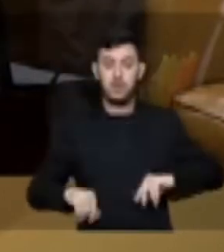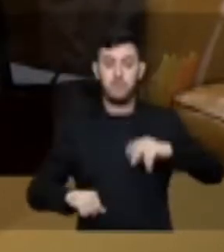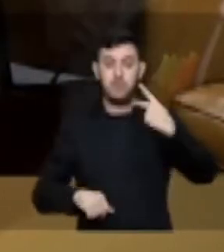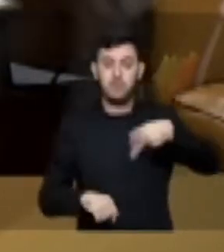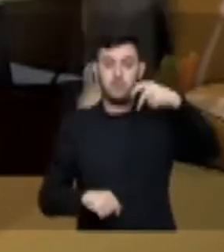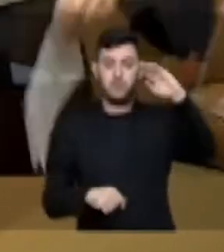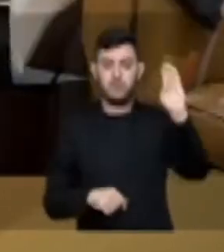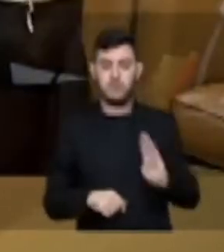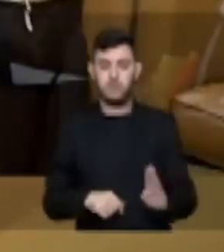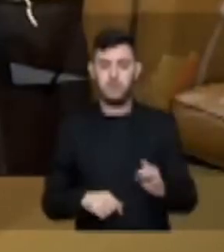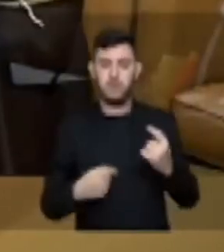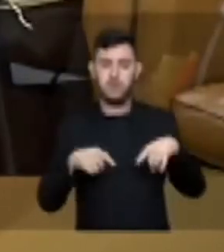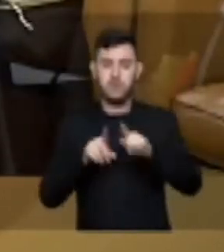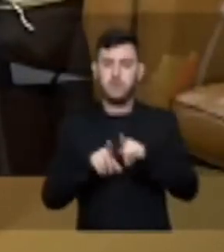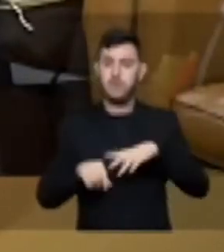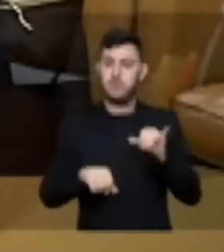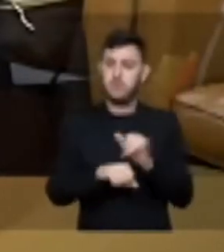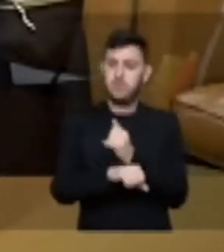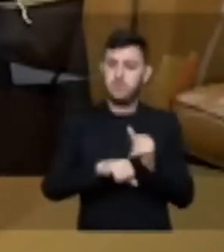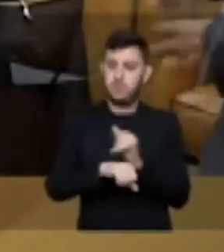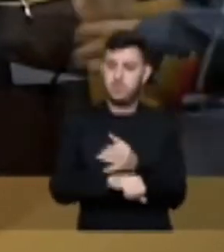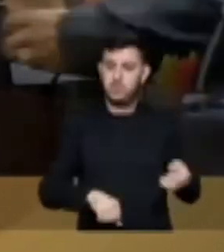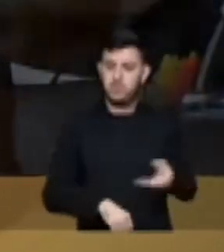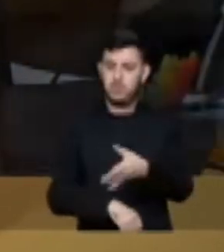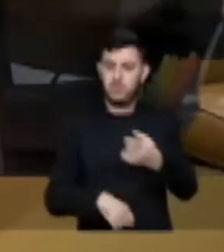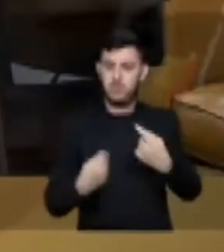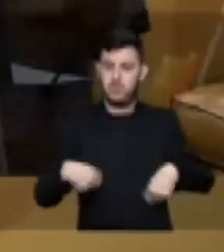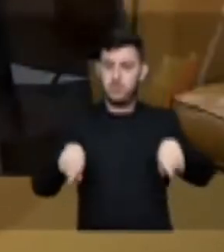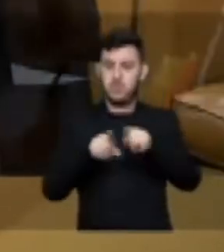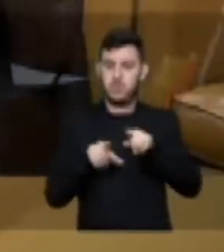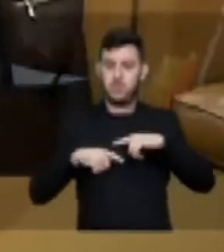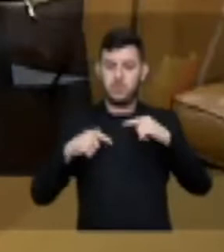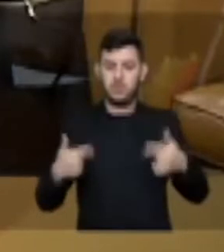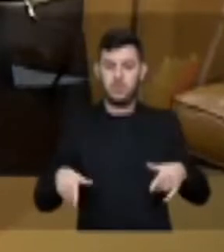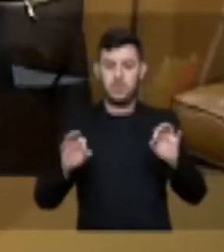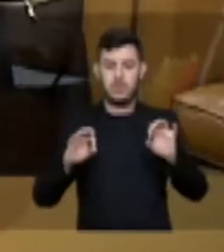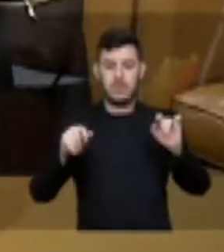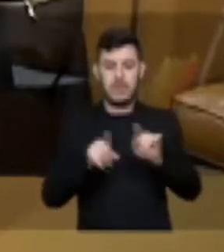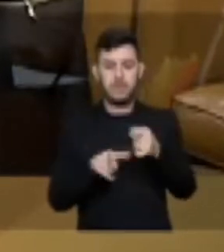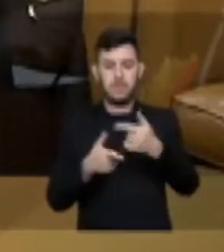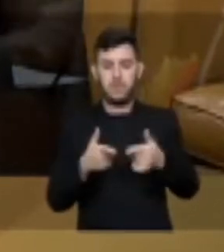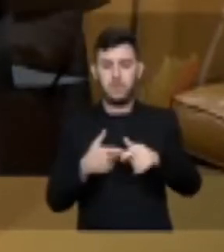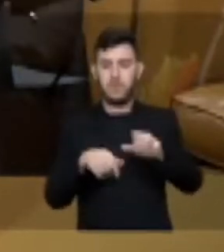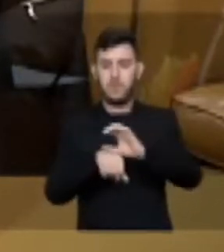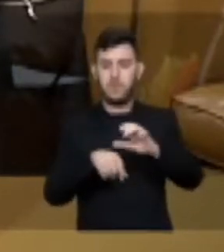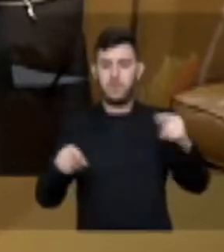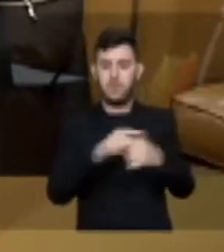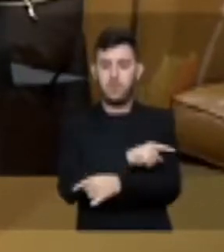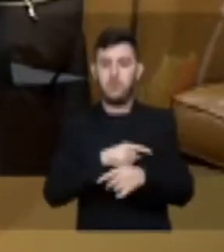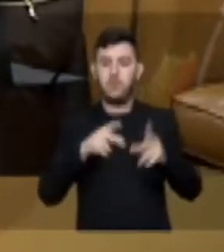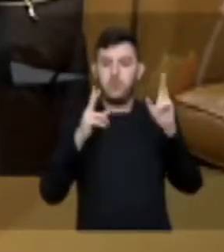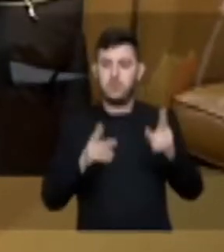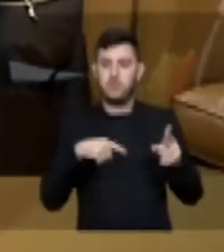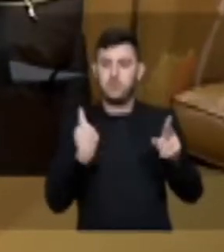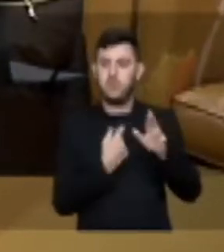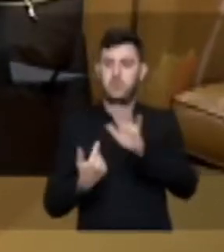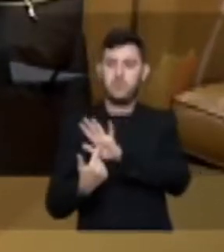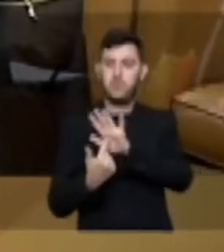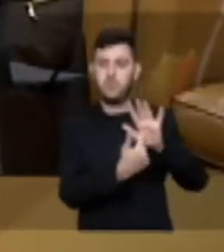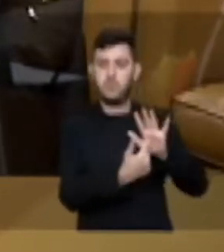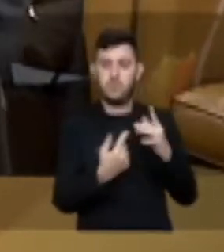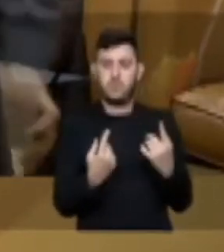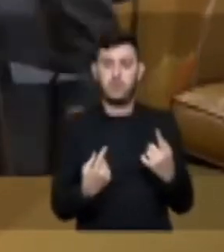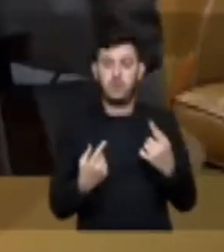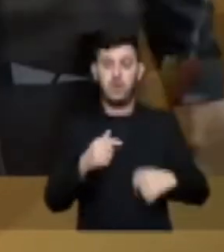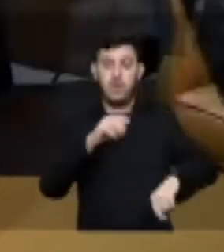estratégia que se faz absolutamente necessária e que não possui qualquer traço de inconstitucionalidade, como passo a demonstrar. A